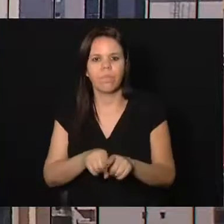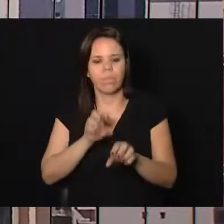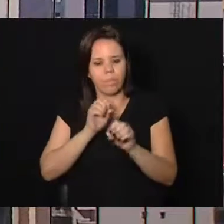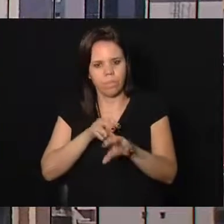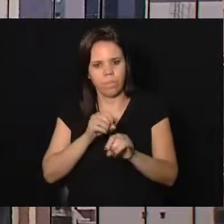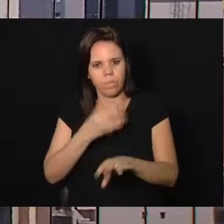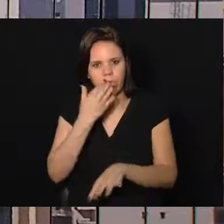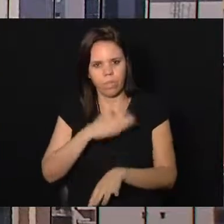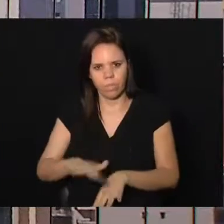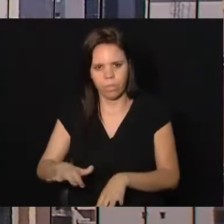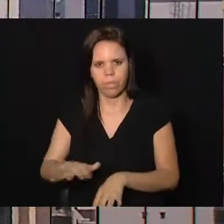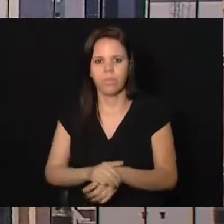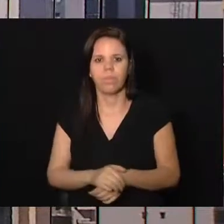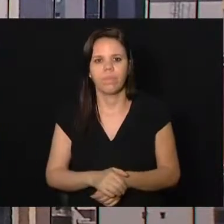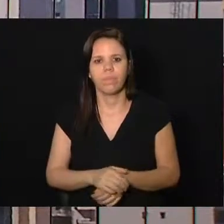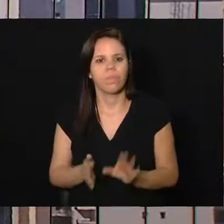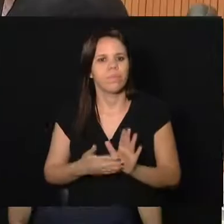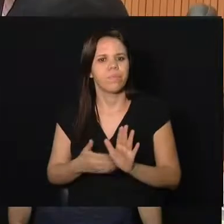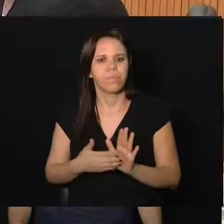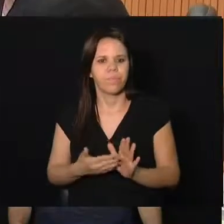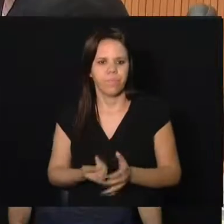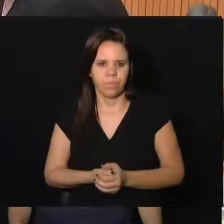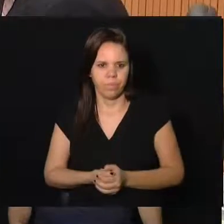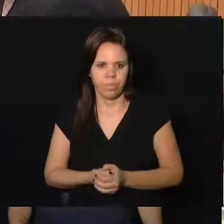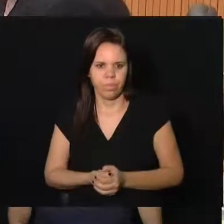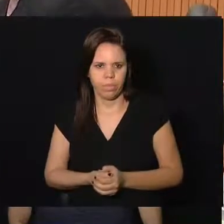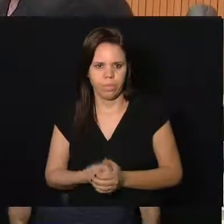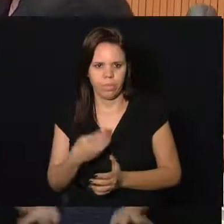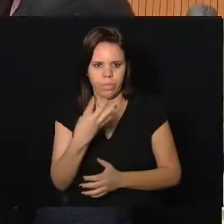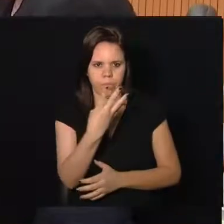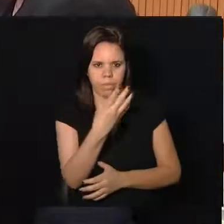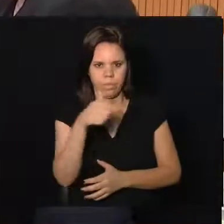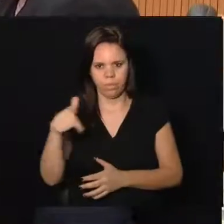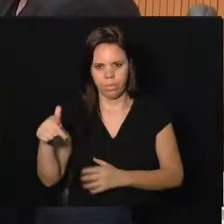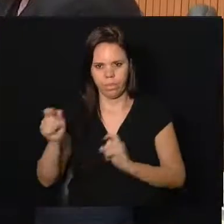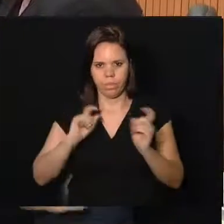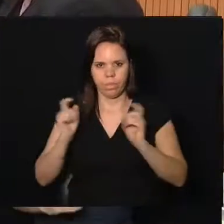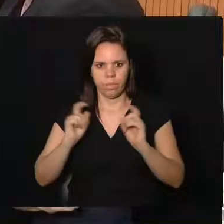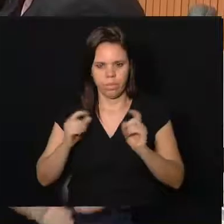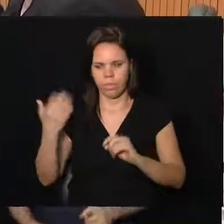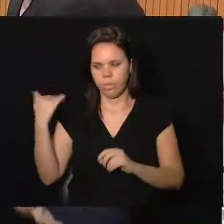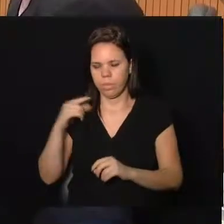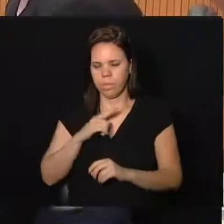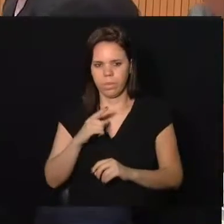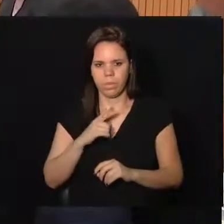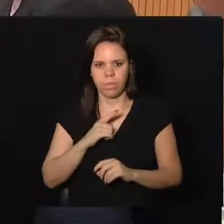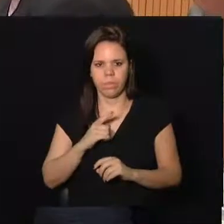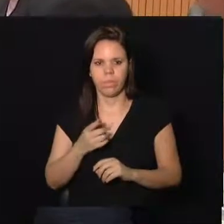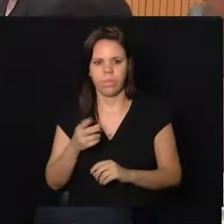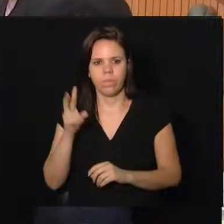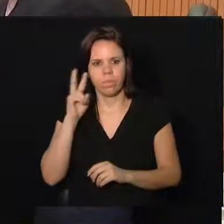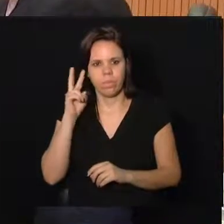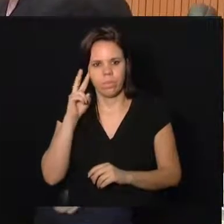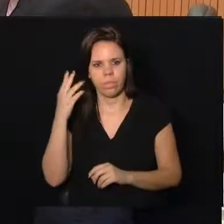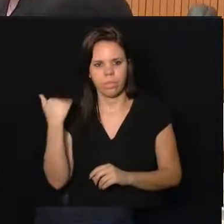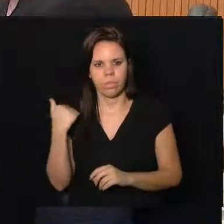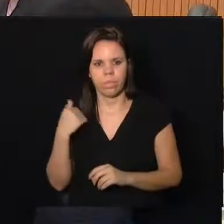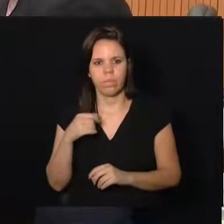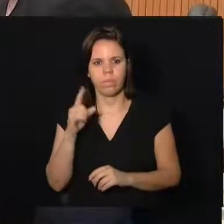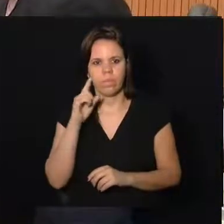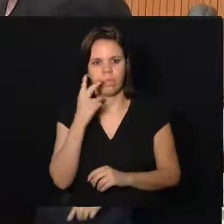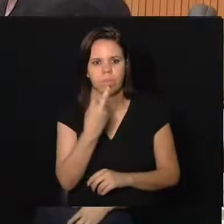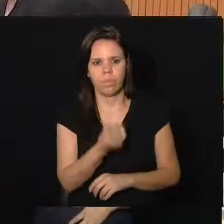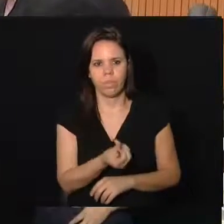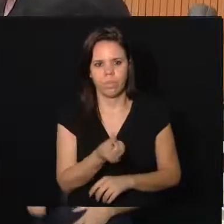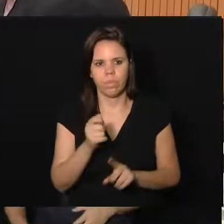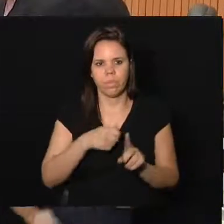educação infantil. Entenda a proposta. Na 47ª reunião ordinária, realizada nesta segunda, dia 26